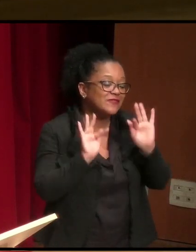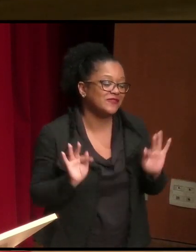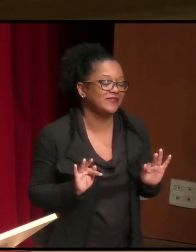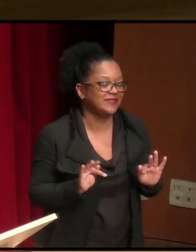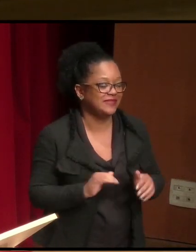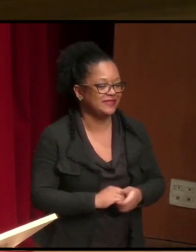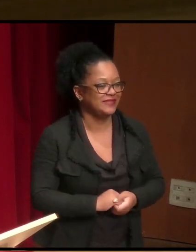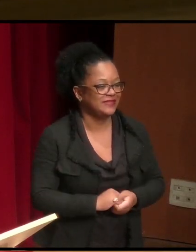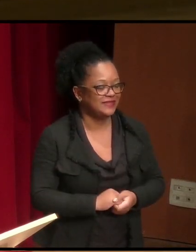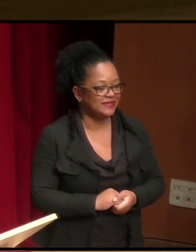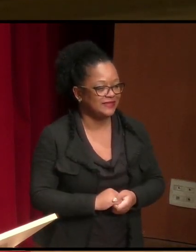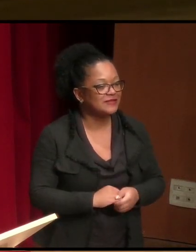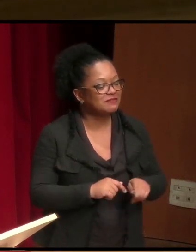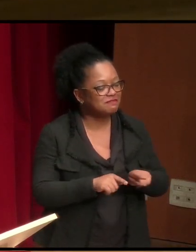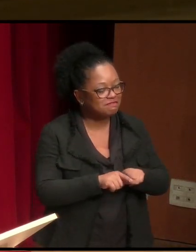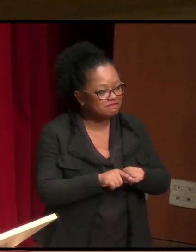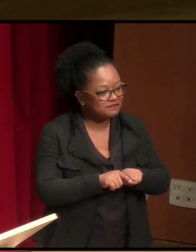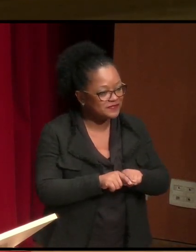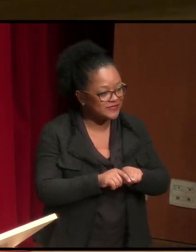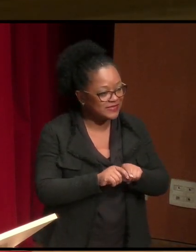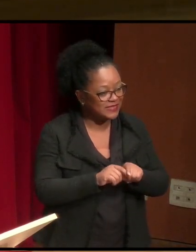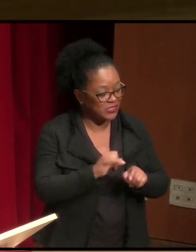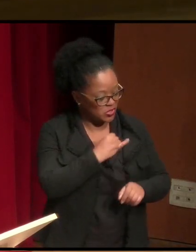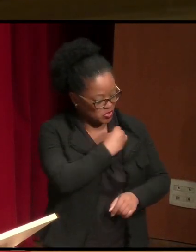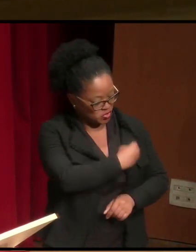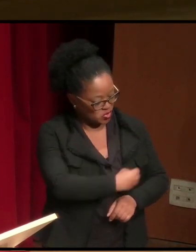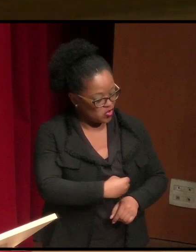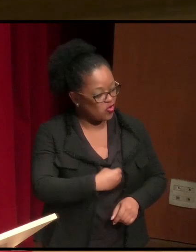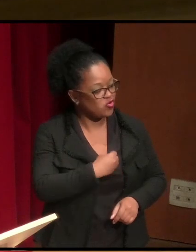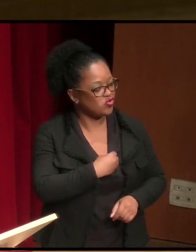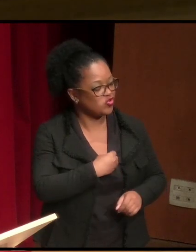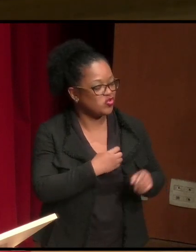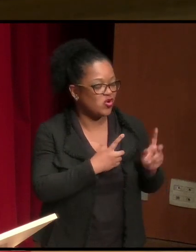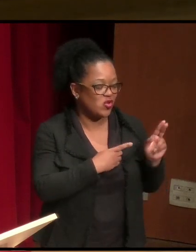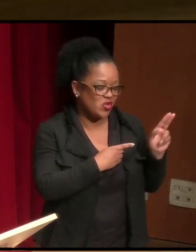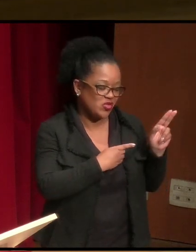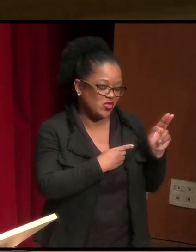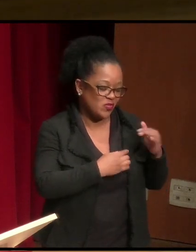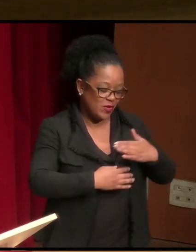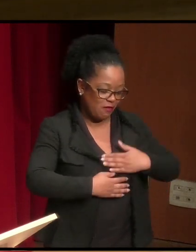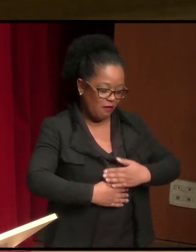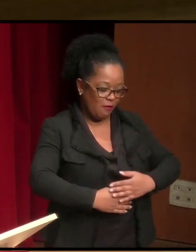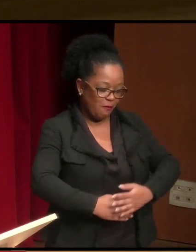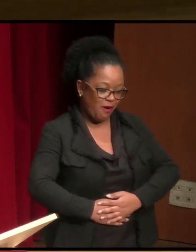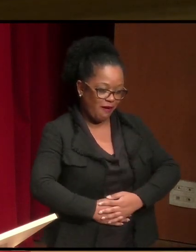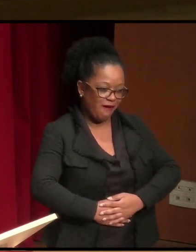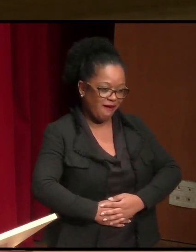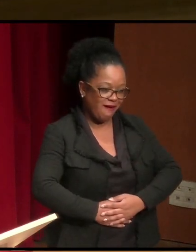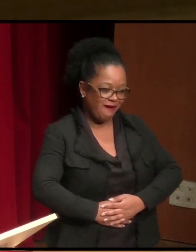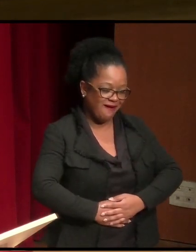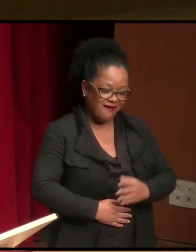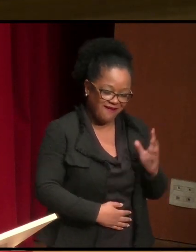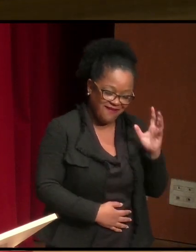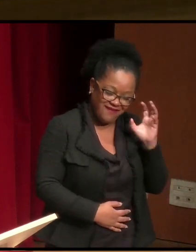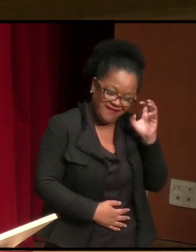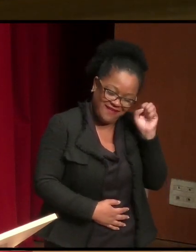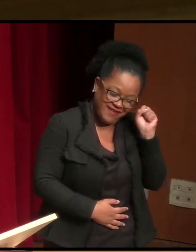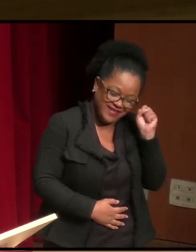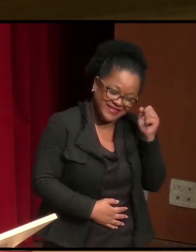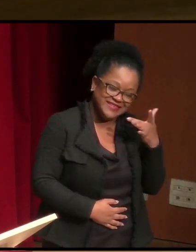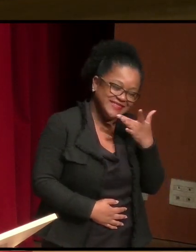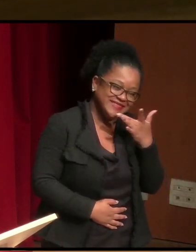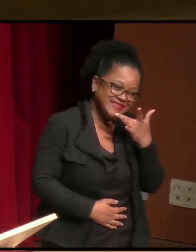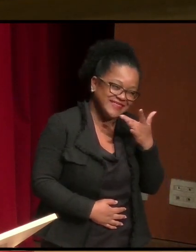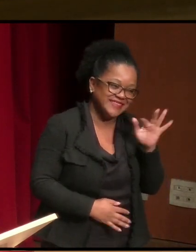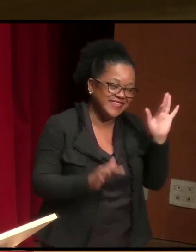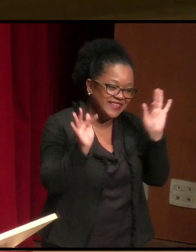E dormi com o evangelho que eu gosto muito, que é o evangelho de João, dormi com ele na minha barriga, lendo. Estou falando para vocês. Dormi com ele assim, aí acordei